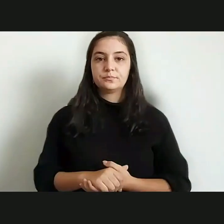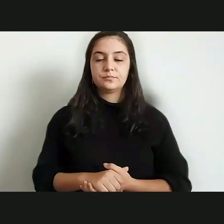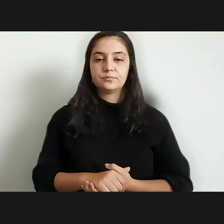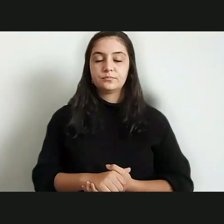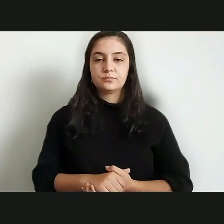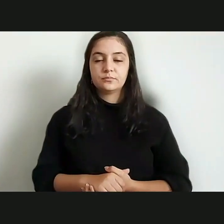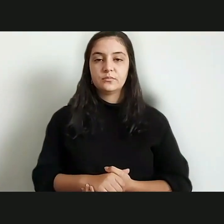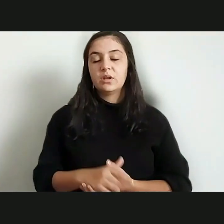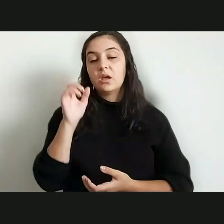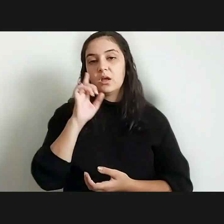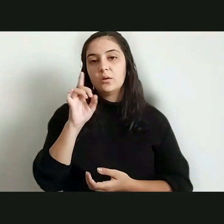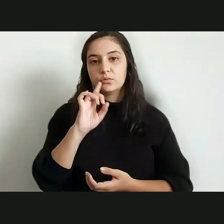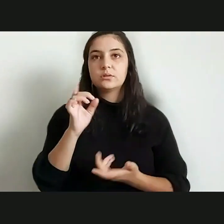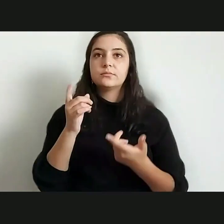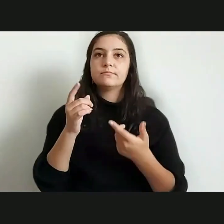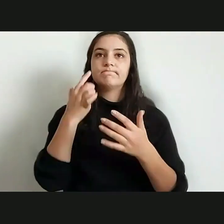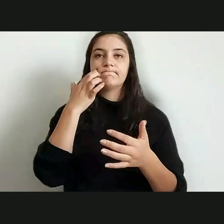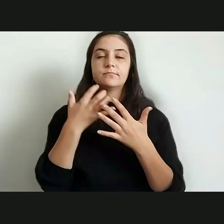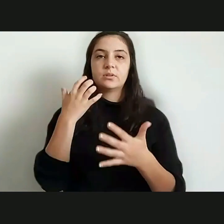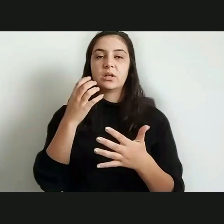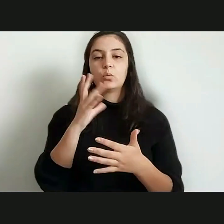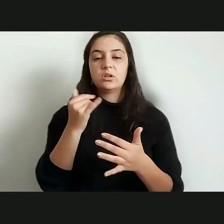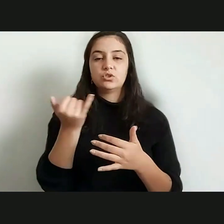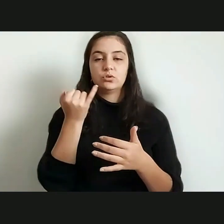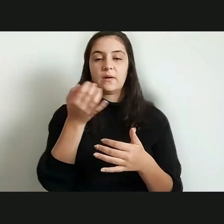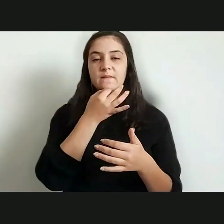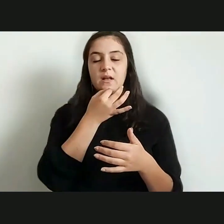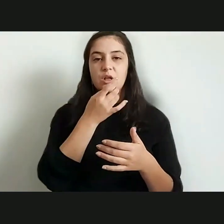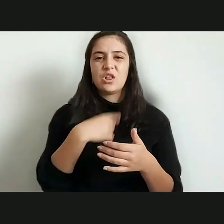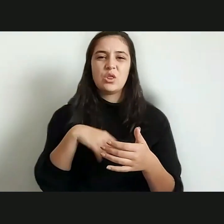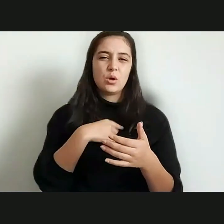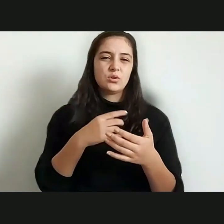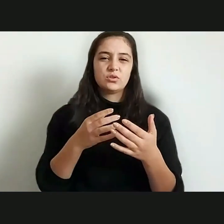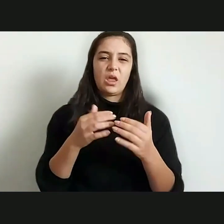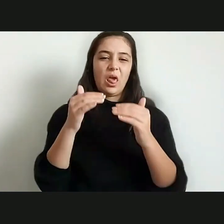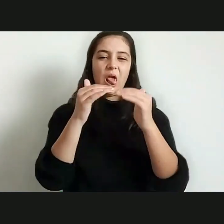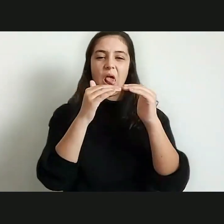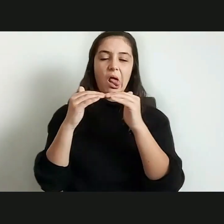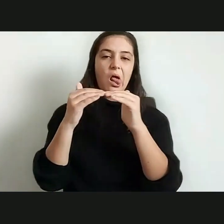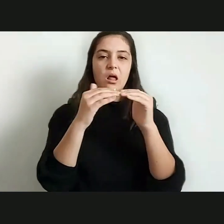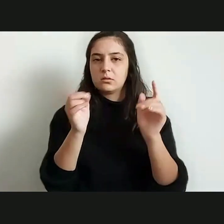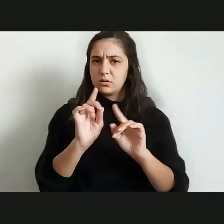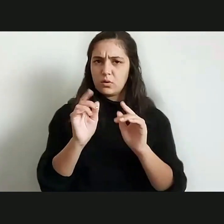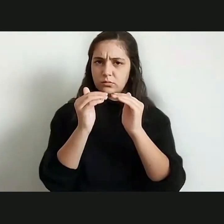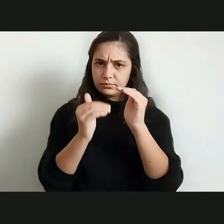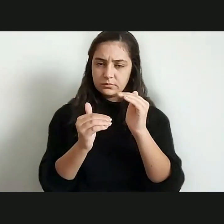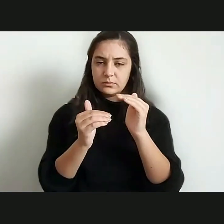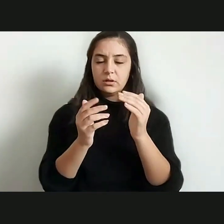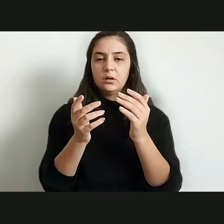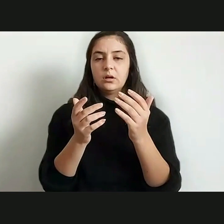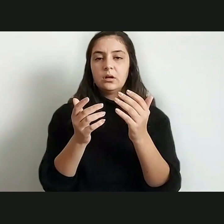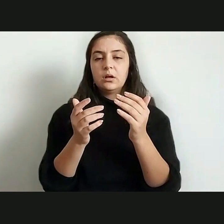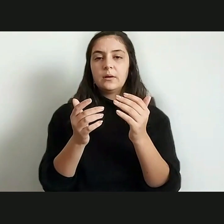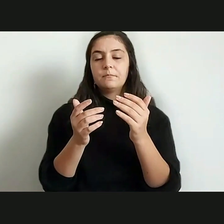que eu acho que é importante diferenciar, e quando nós falamos das instituições, colocamos tudo dentro do mesmo nível. E não sei se este estudo,